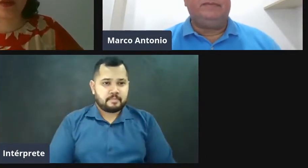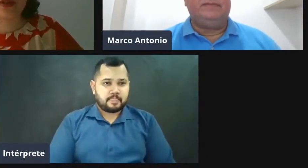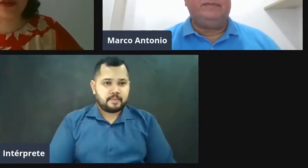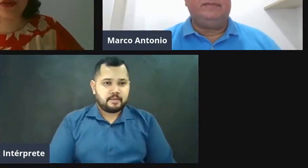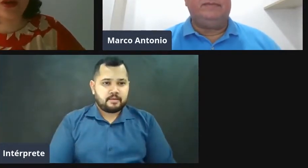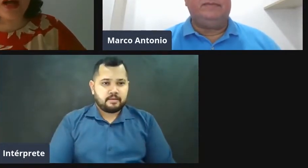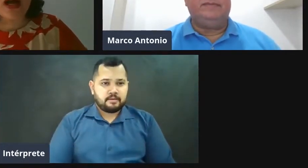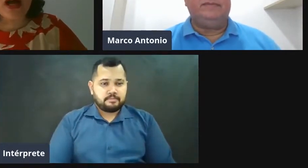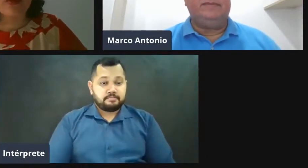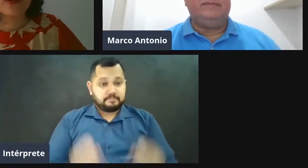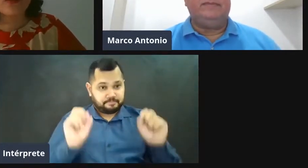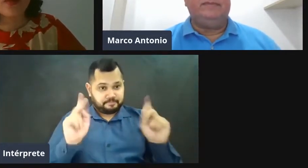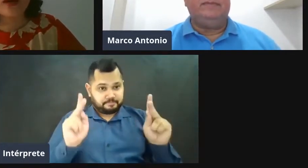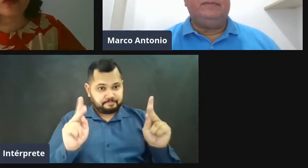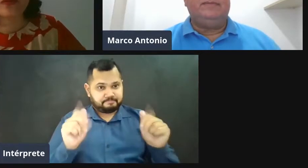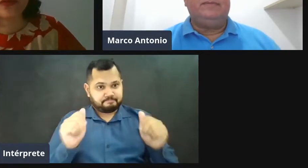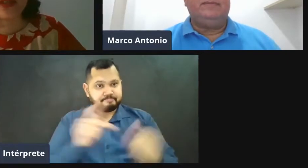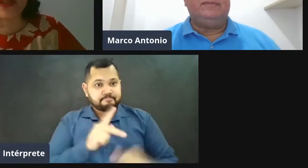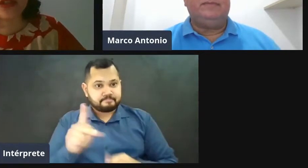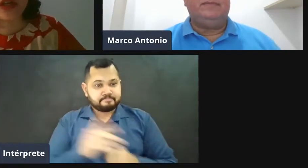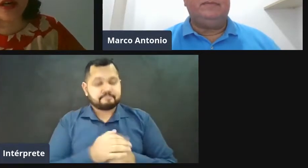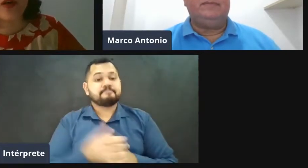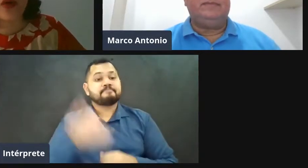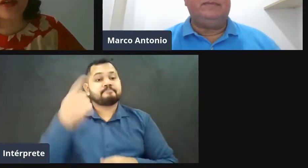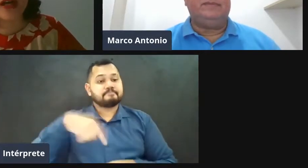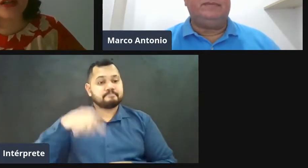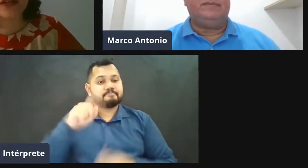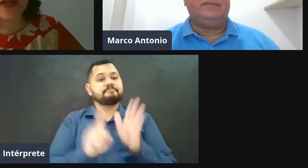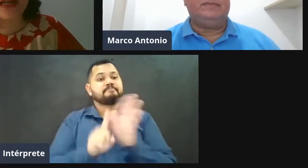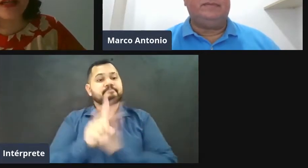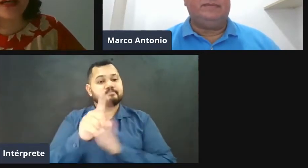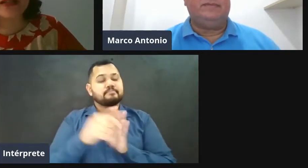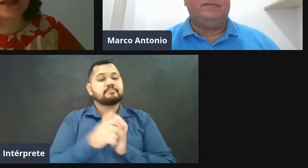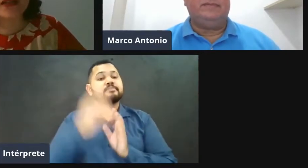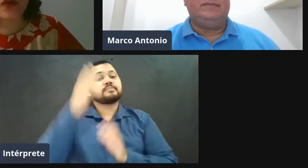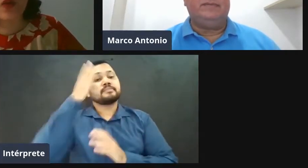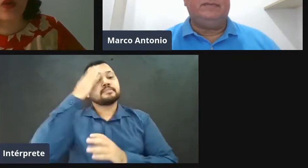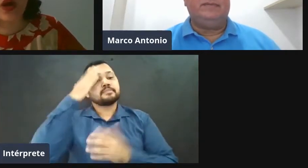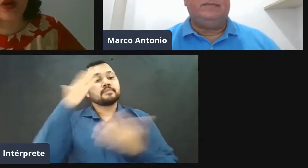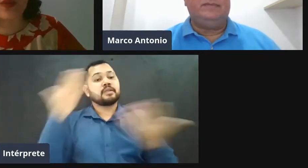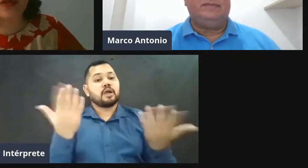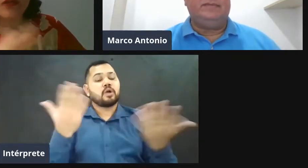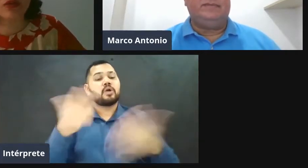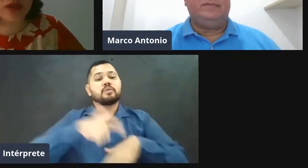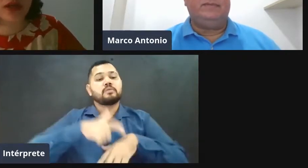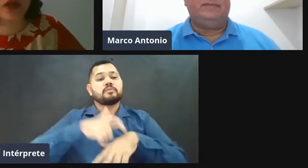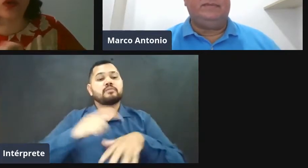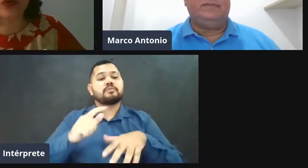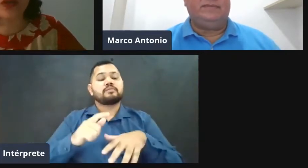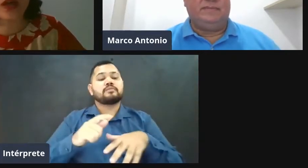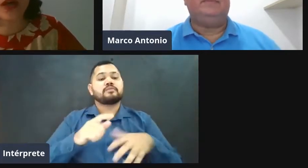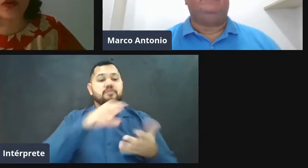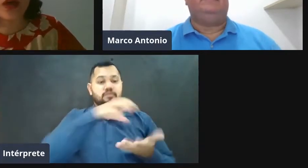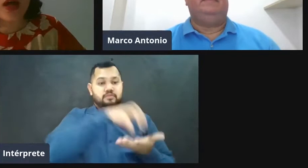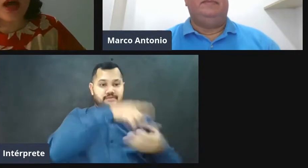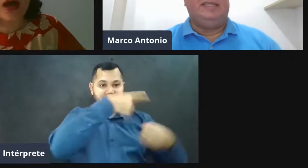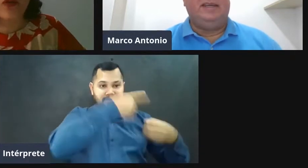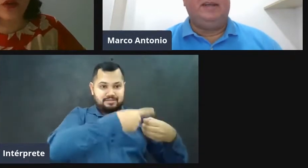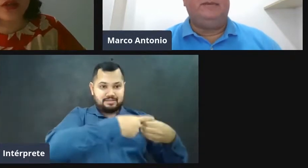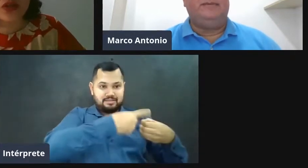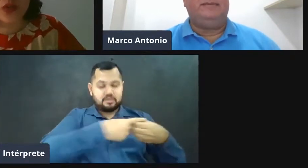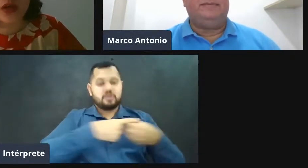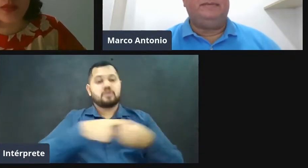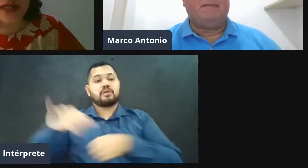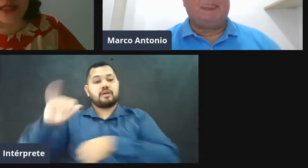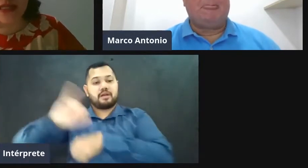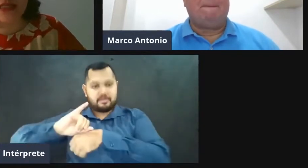Ok, professor. A próxima pergunta, a gente já quer abordar a questão da integração com o campo do interior do estado. A